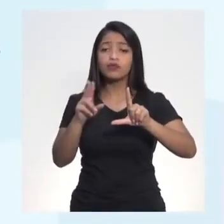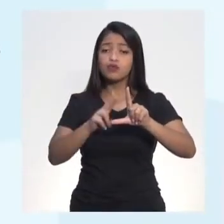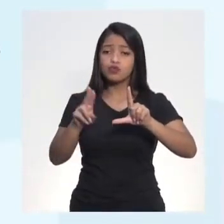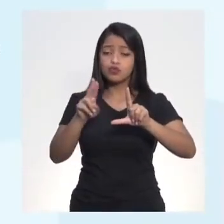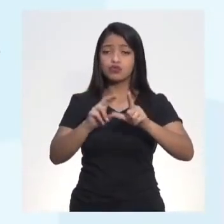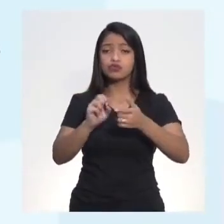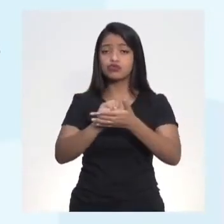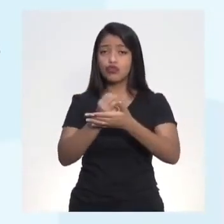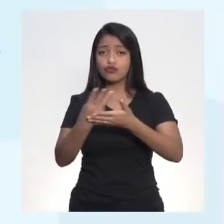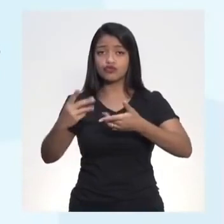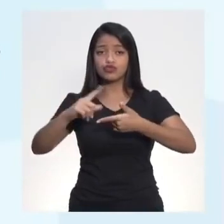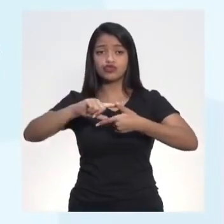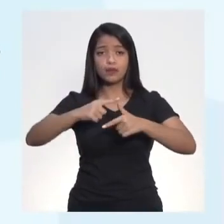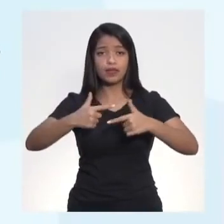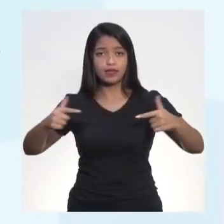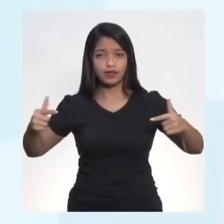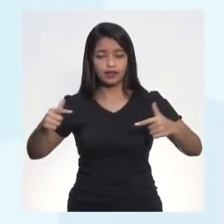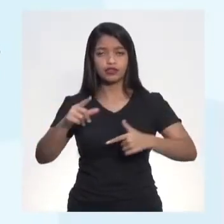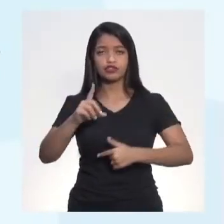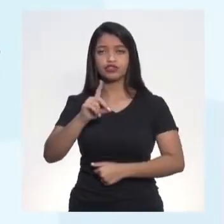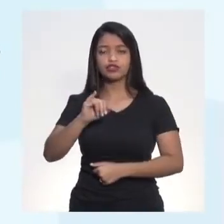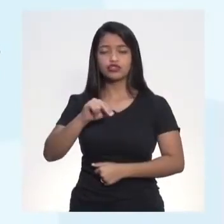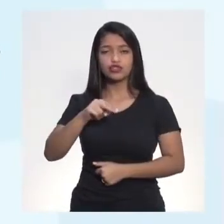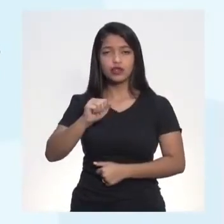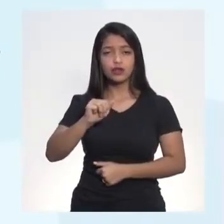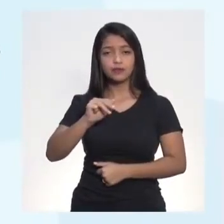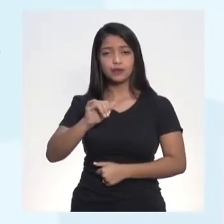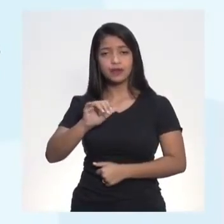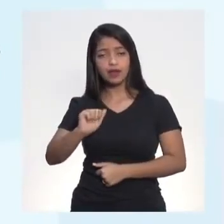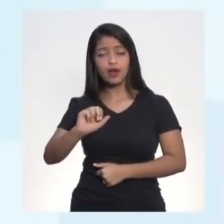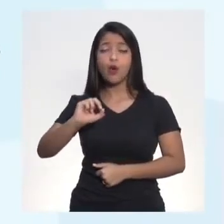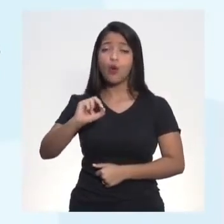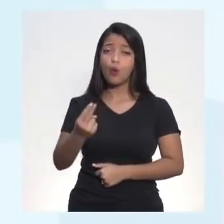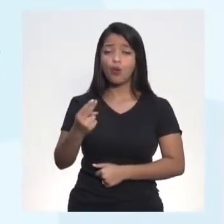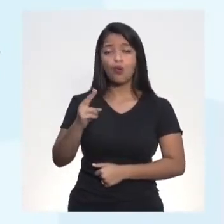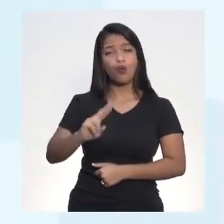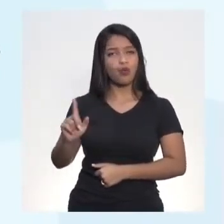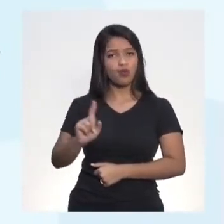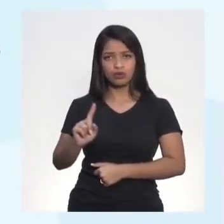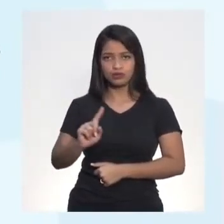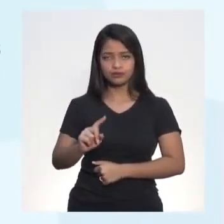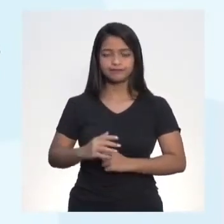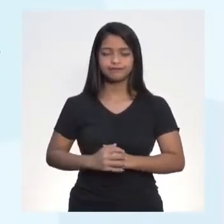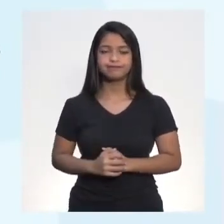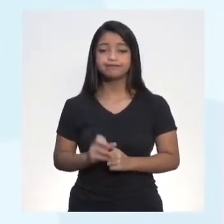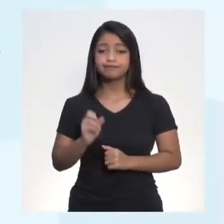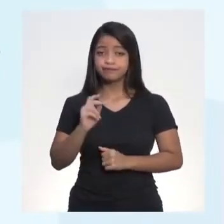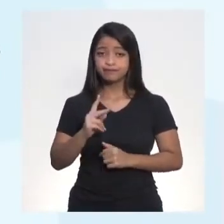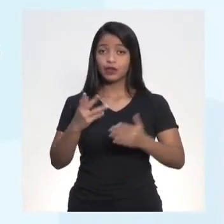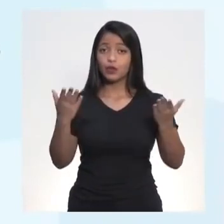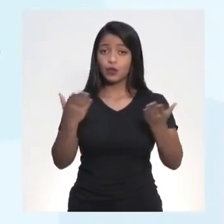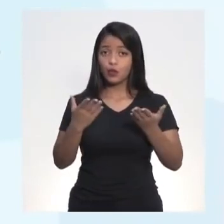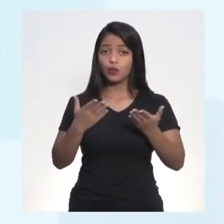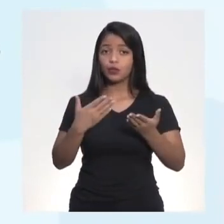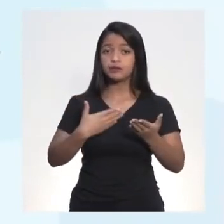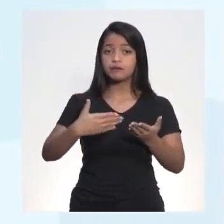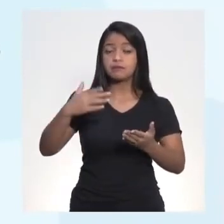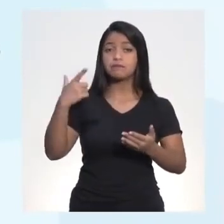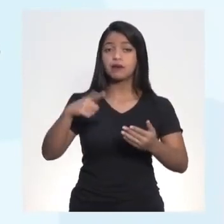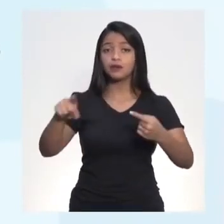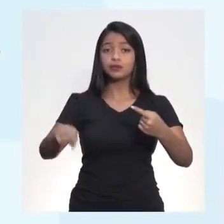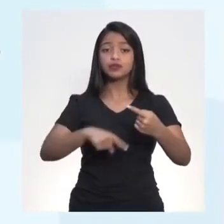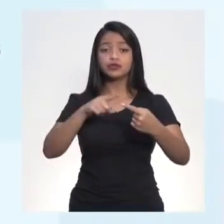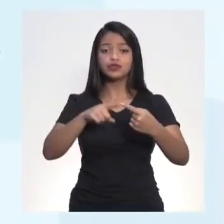geometria dinâmica. Então, essa relação aí que nós vamos observar, né, desse conhecimento, hoje eu vou dar mais duas